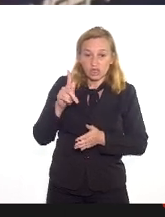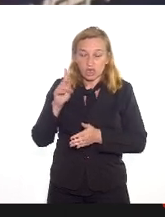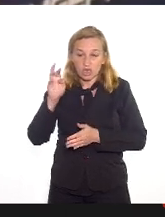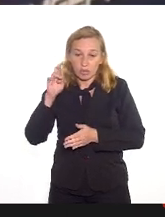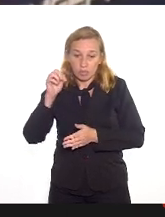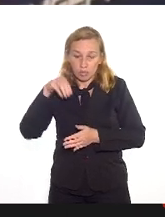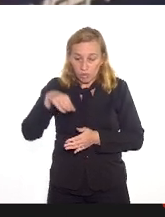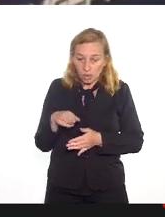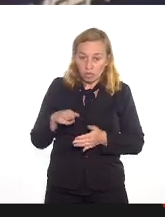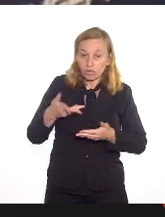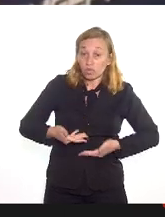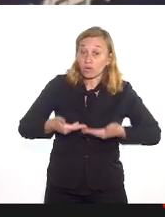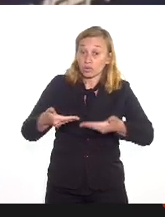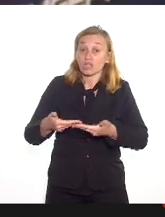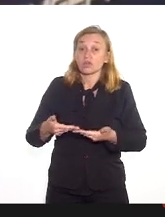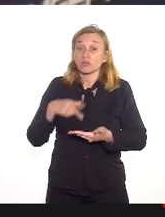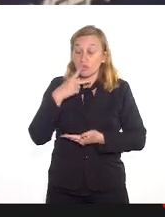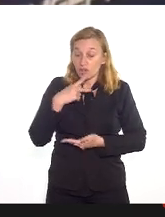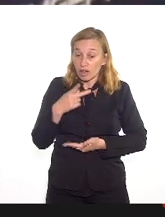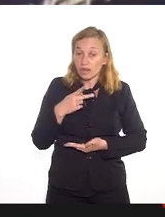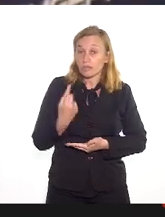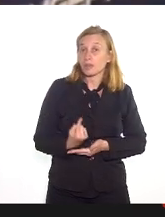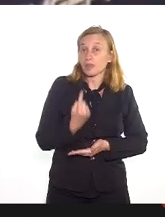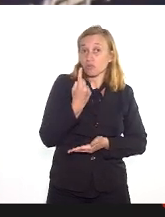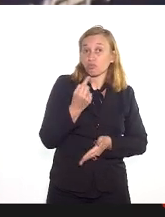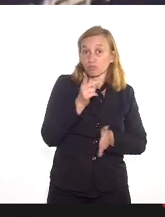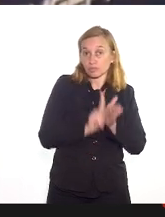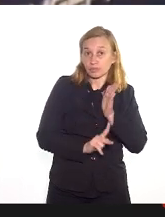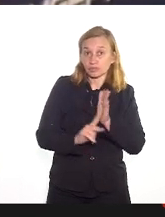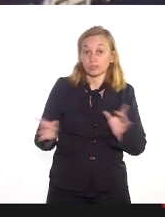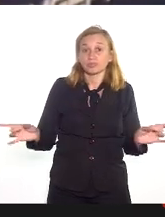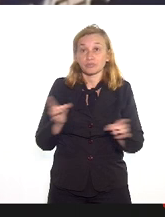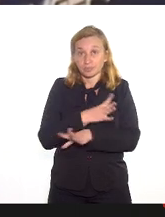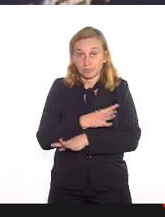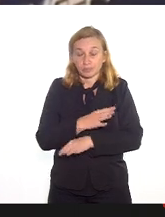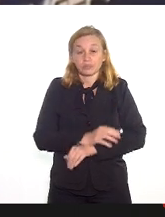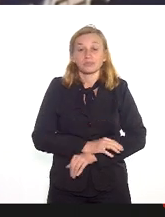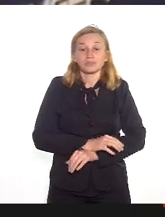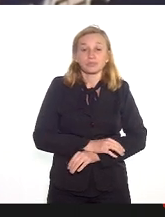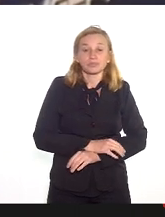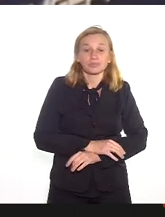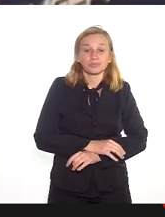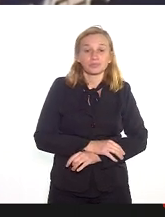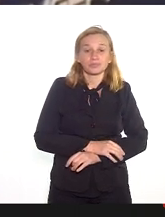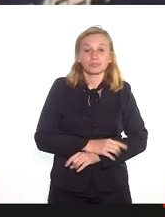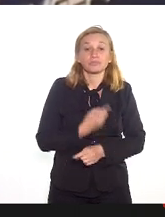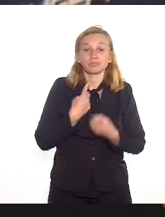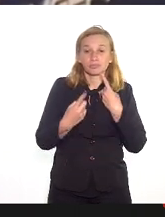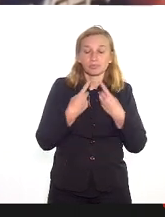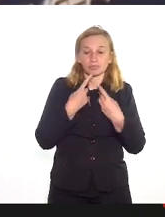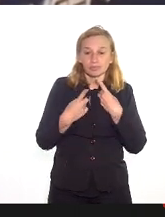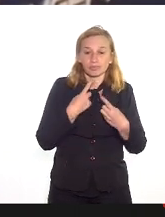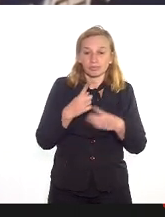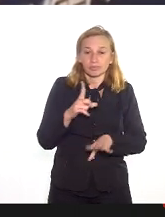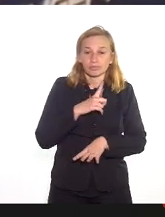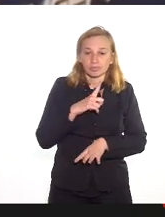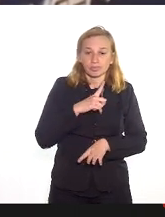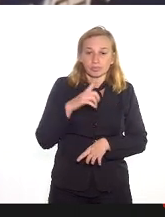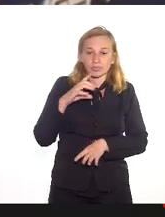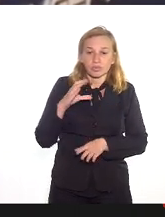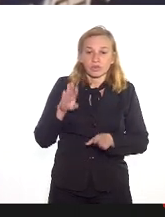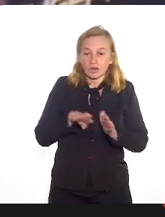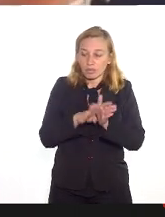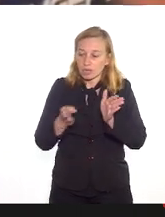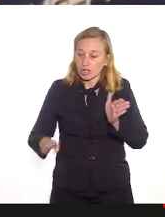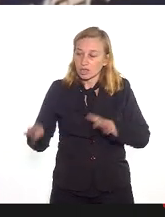em administrações anteriores, nós temos um projeto pronto, tá? E nessas discussões envolve a Marinha do